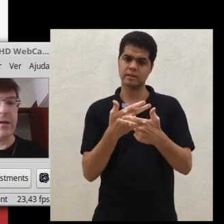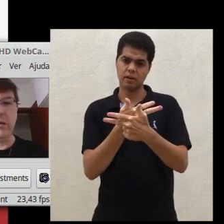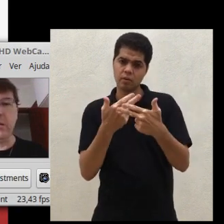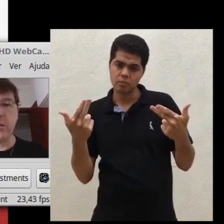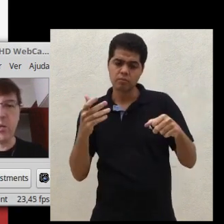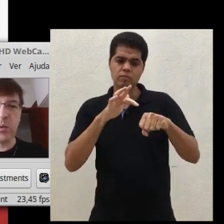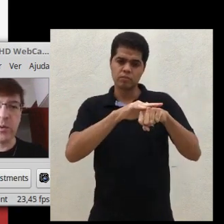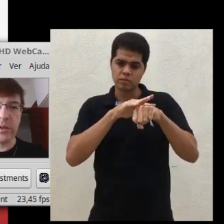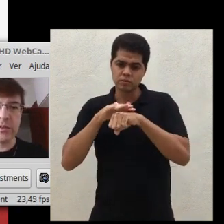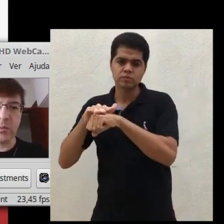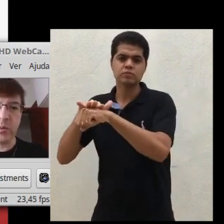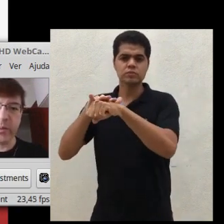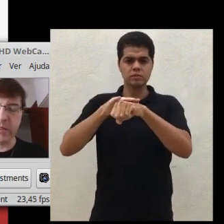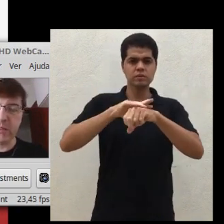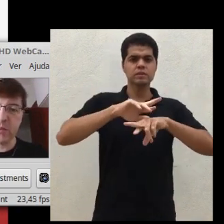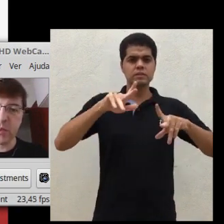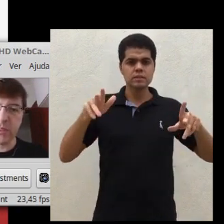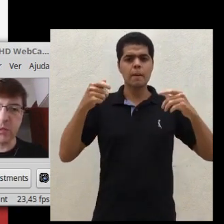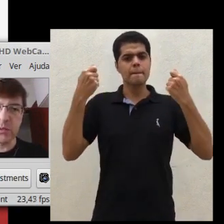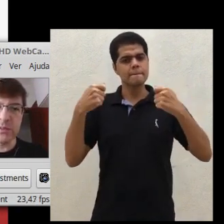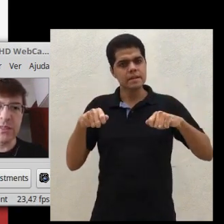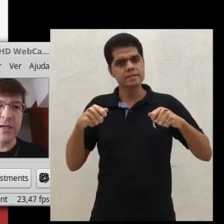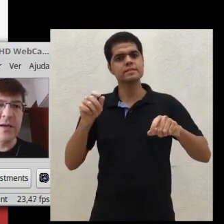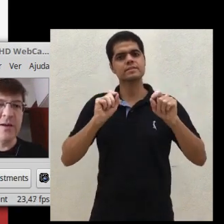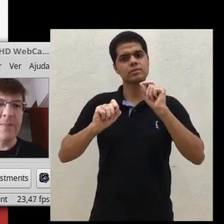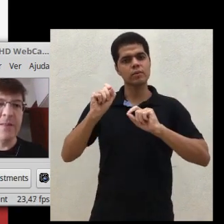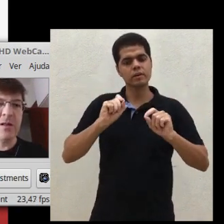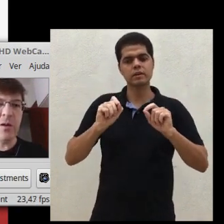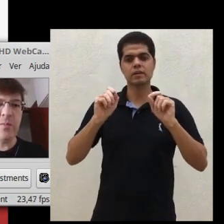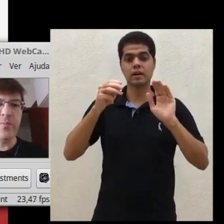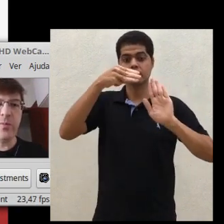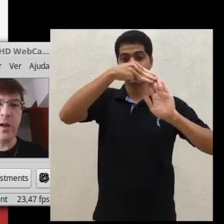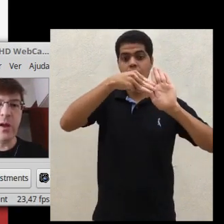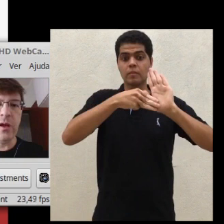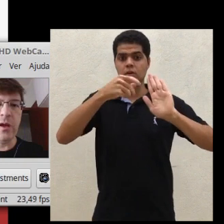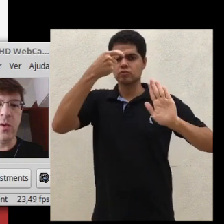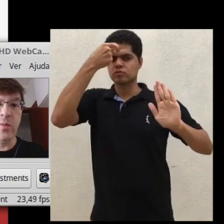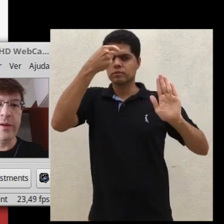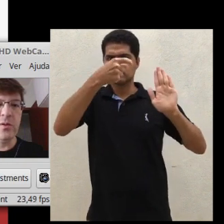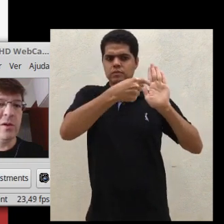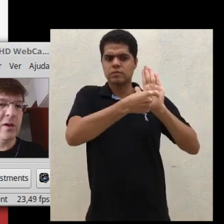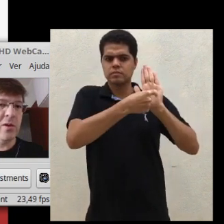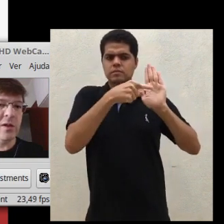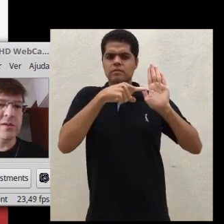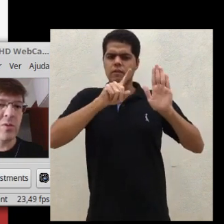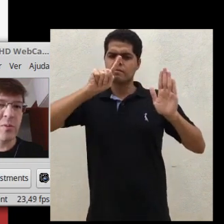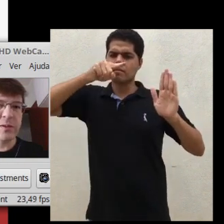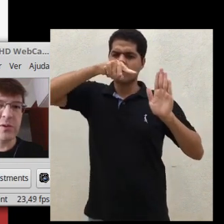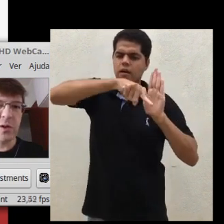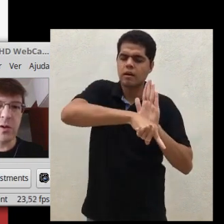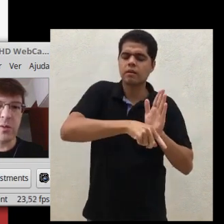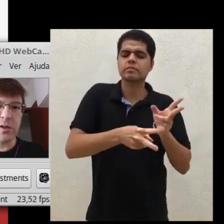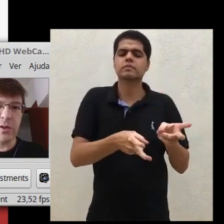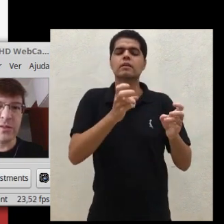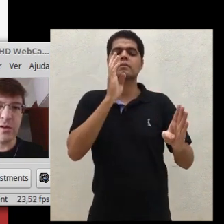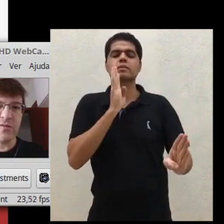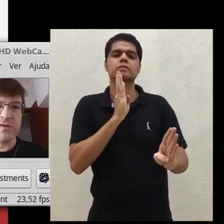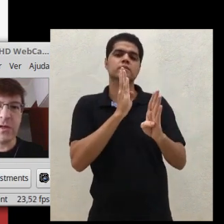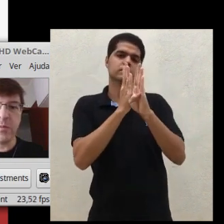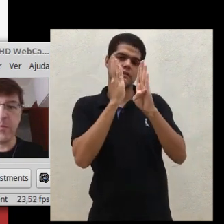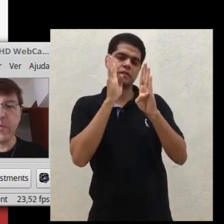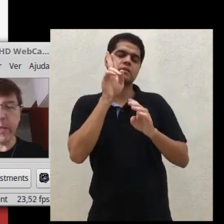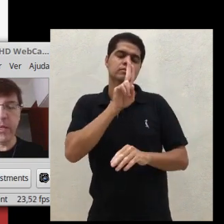As características de uma doença são muito parecidas com as das outras. Então, o método de inteligência computacional,